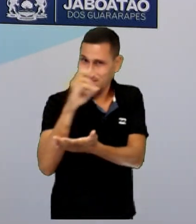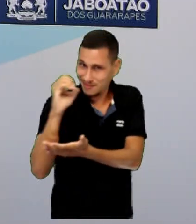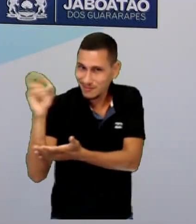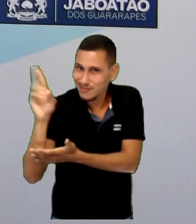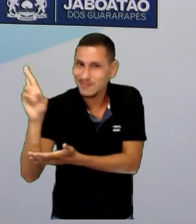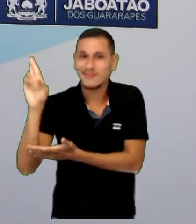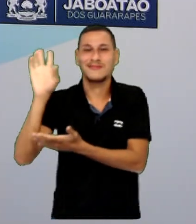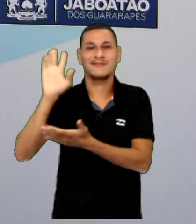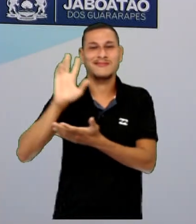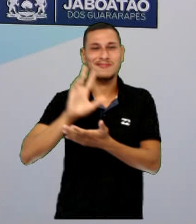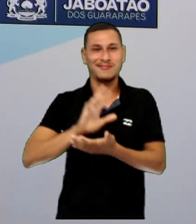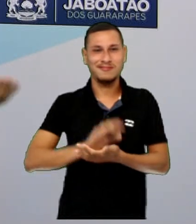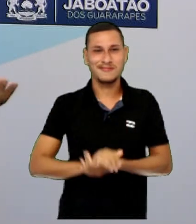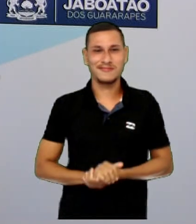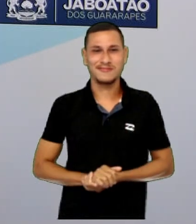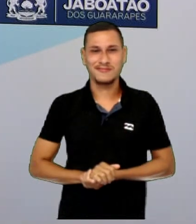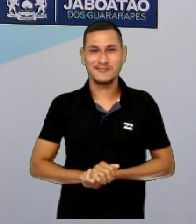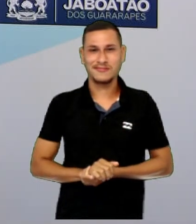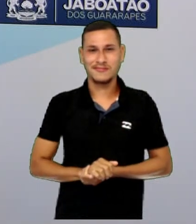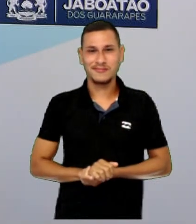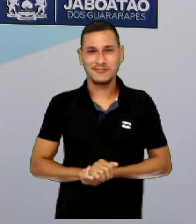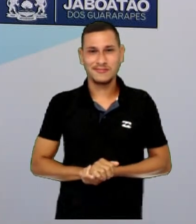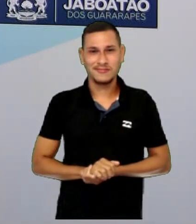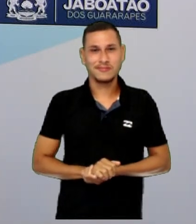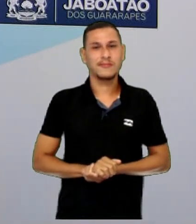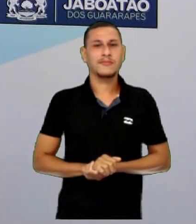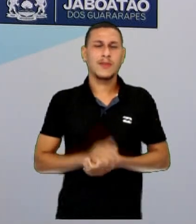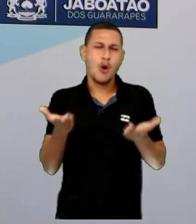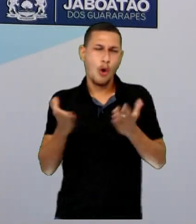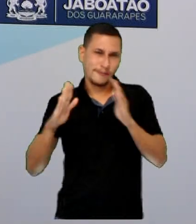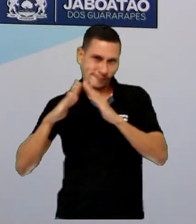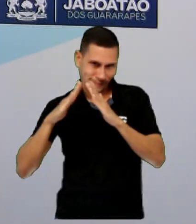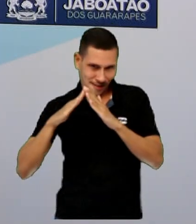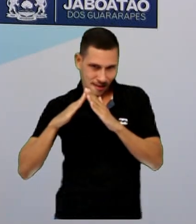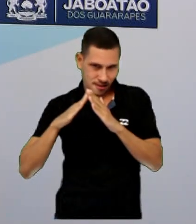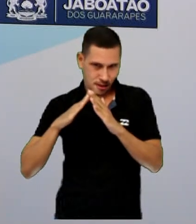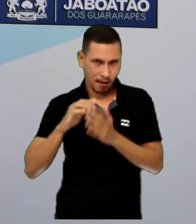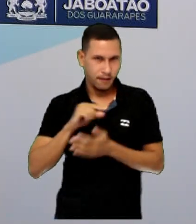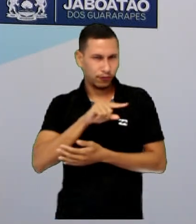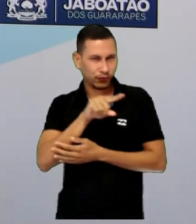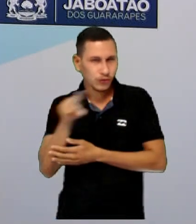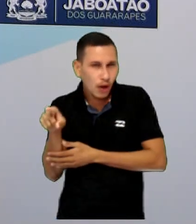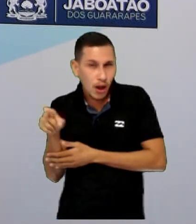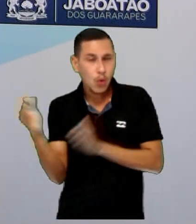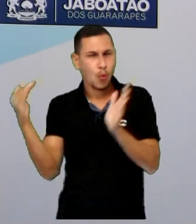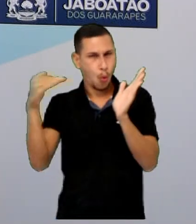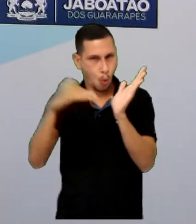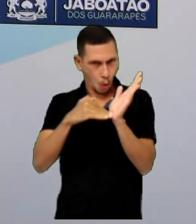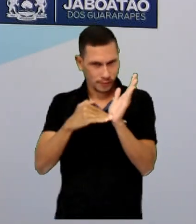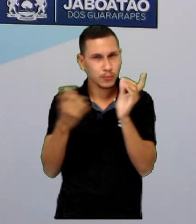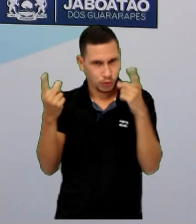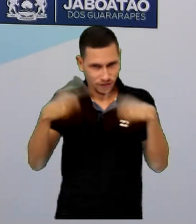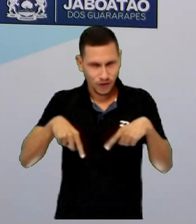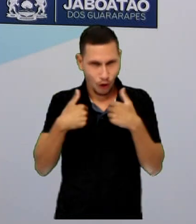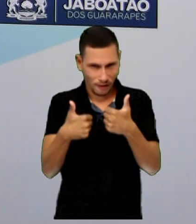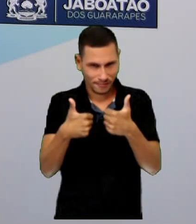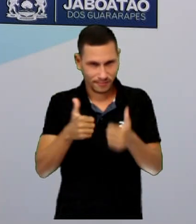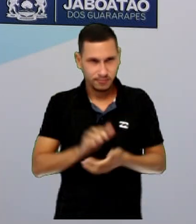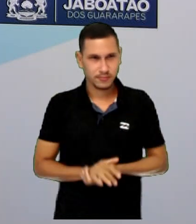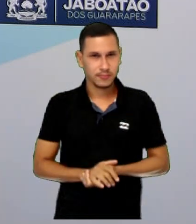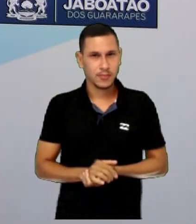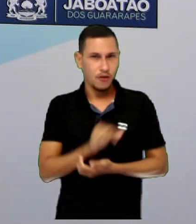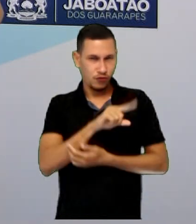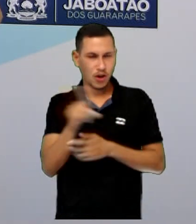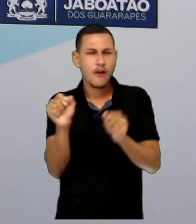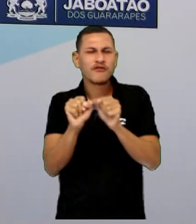foi R$ 500. Para trabalhar em casa, eu vou passar o último desafio, tá certo? Vocês vão fazer